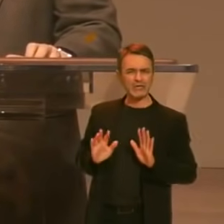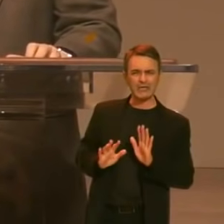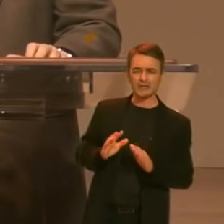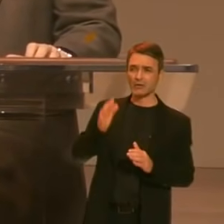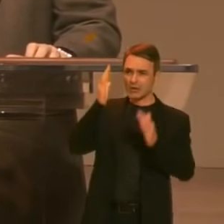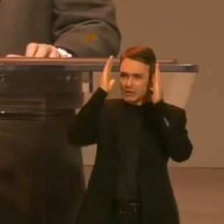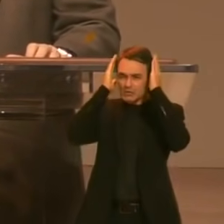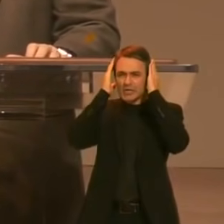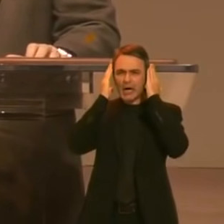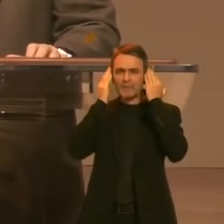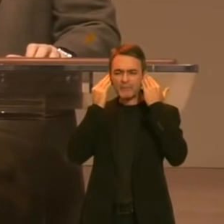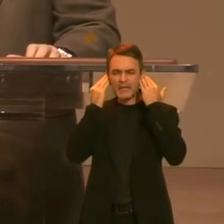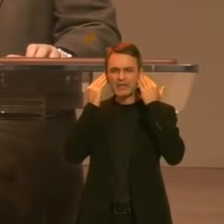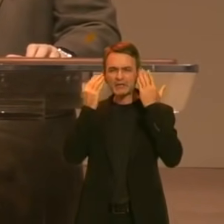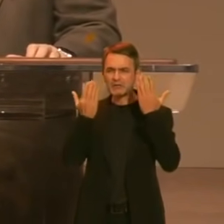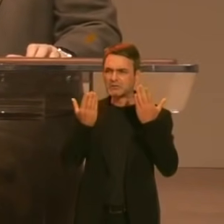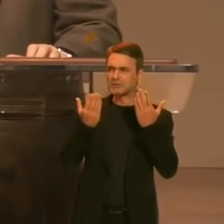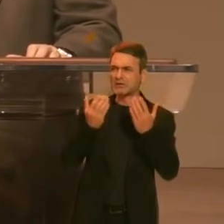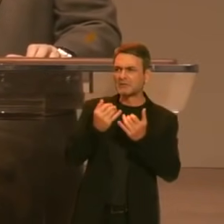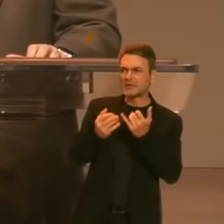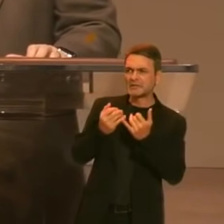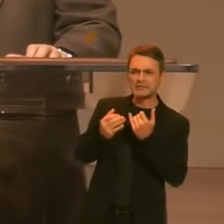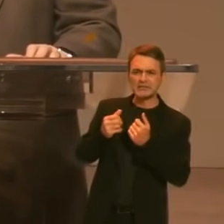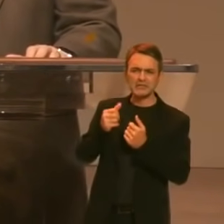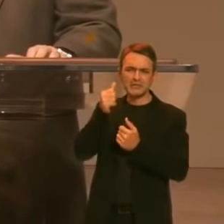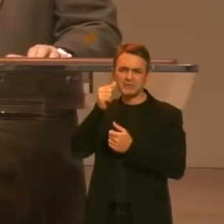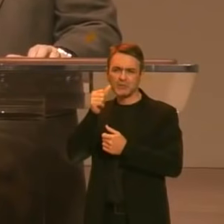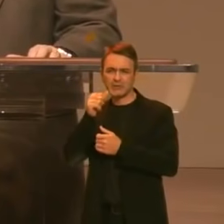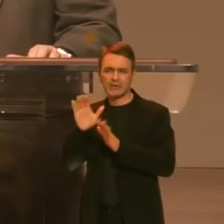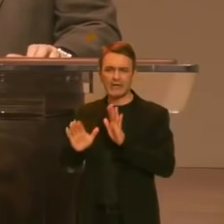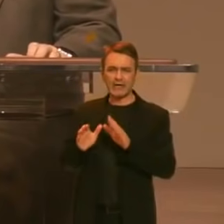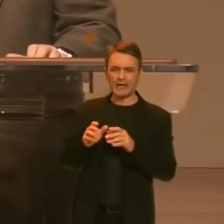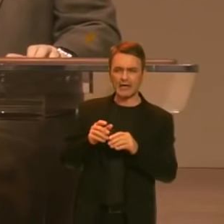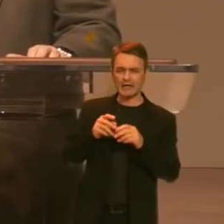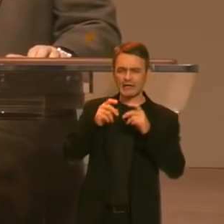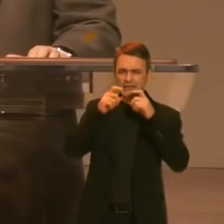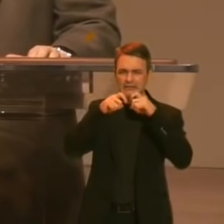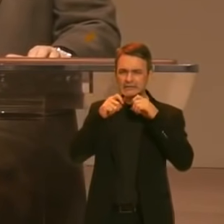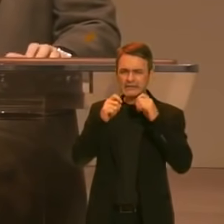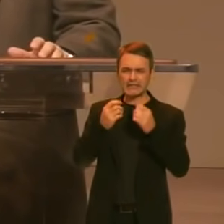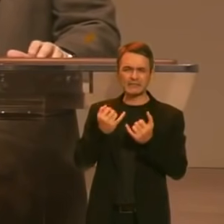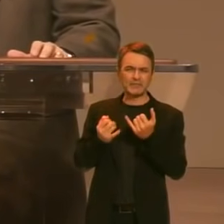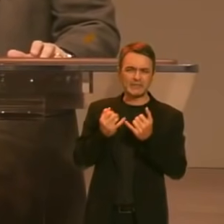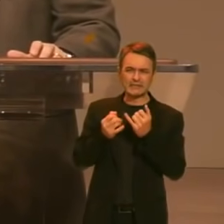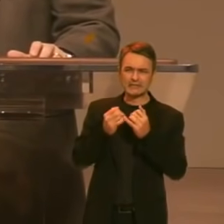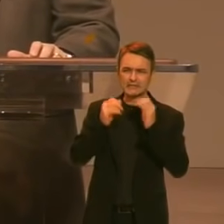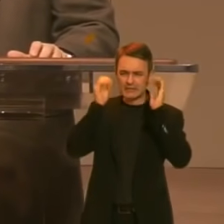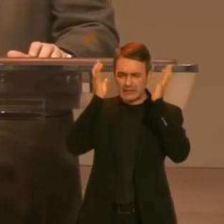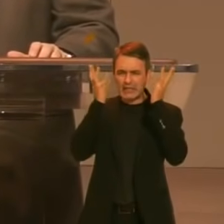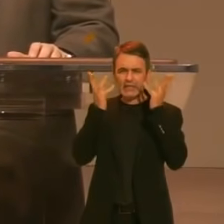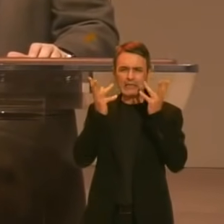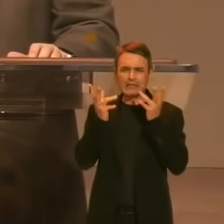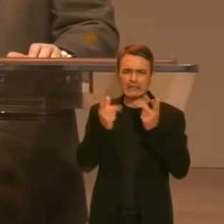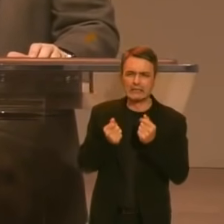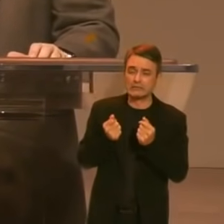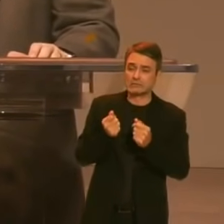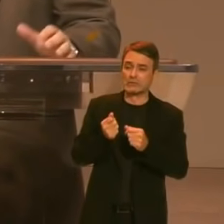eram como os de mulher, e os dentes como os de leão, e tinham coraças